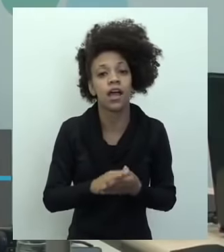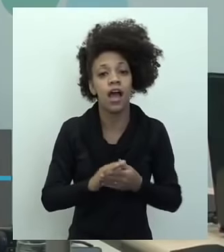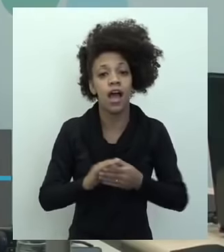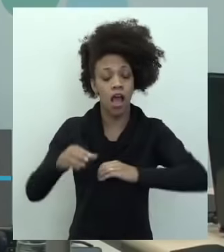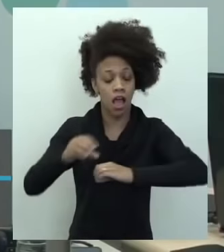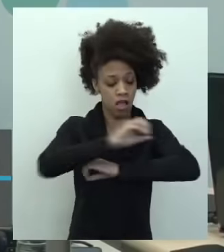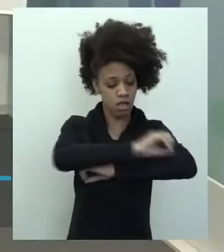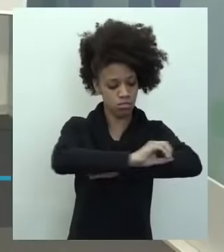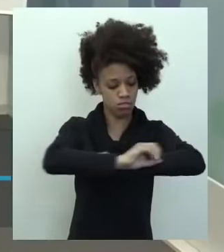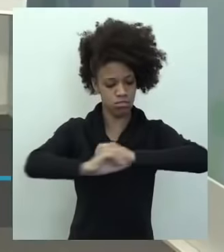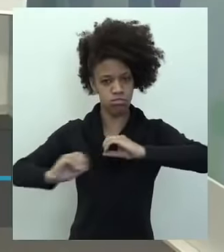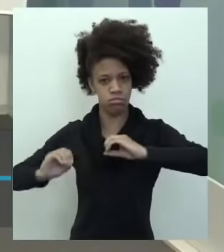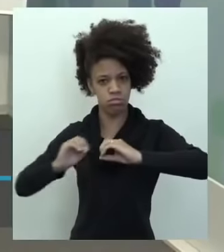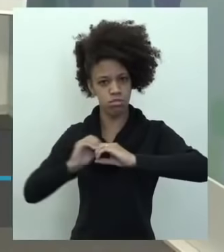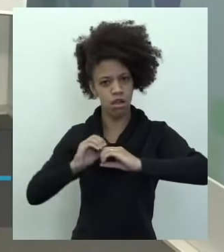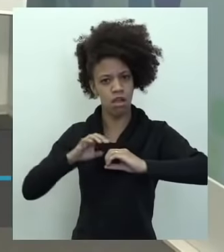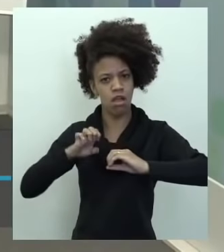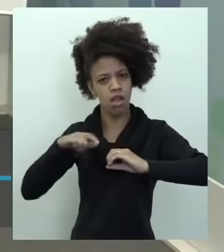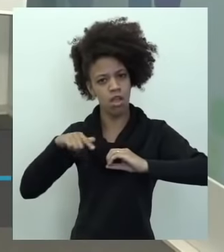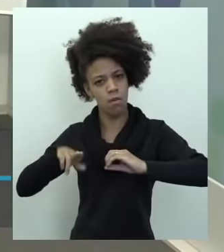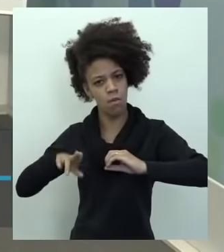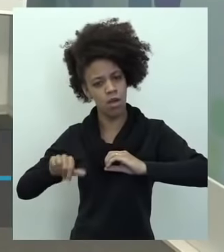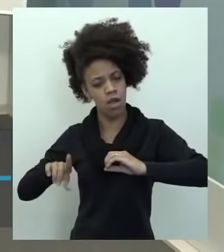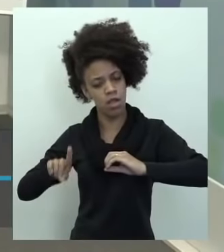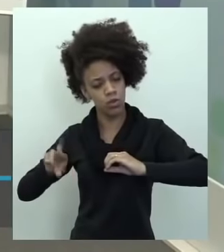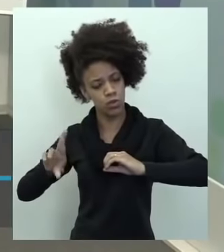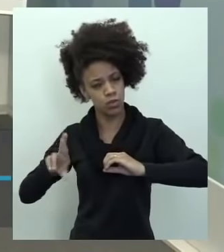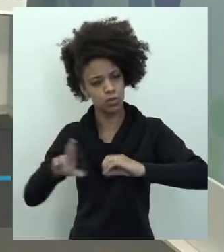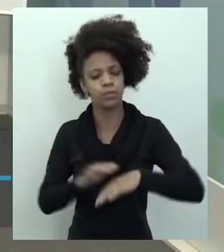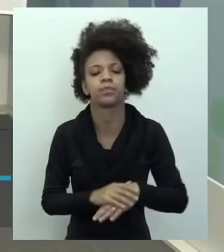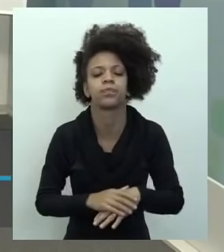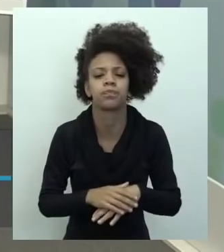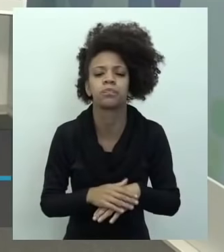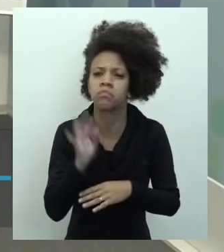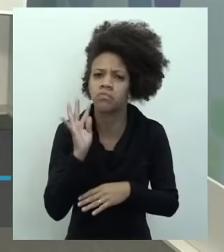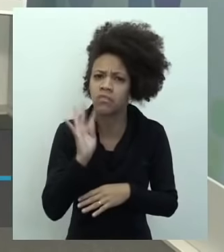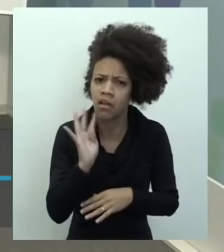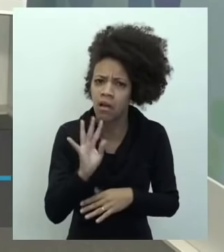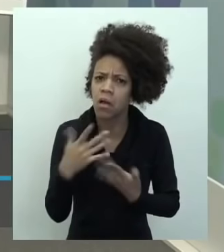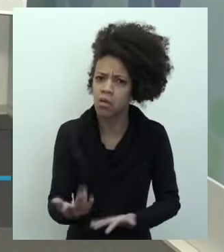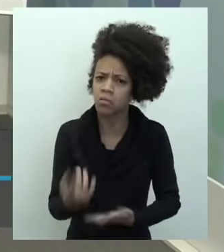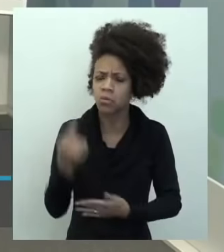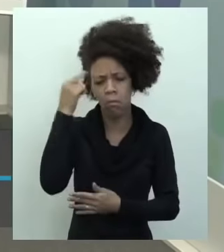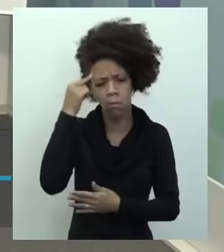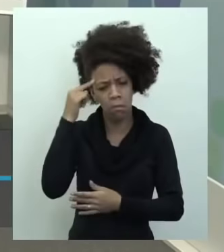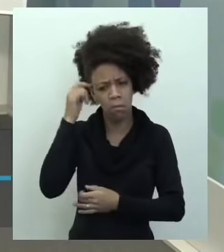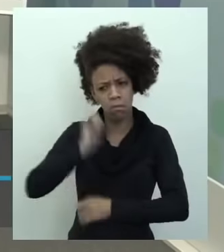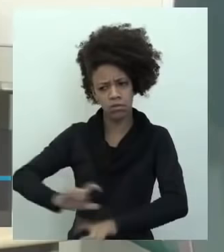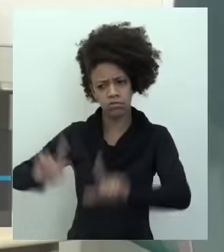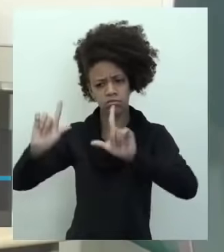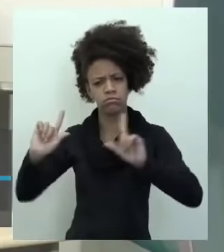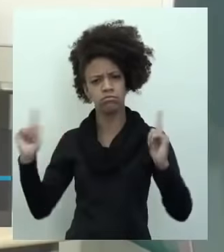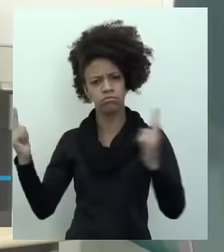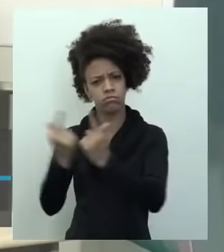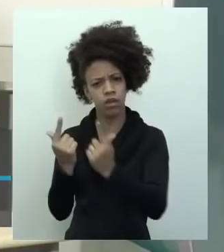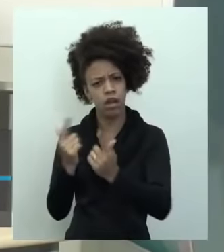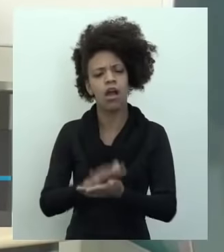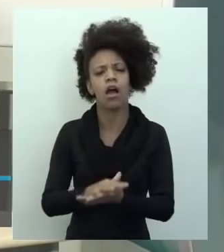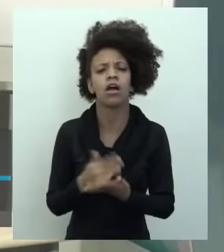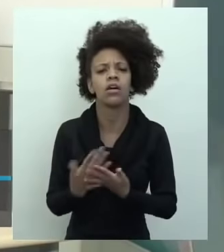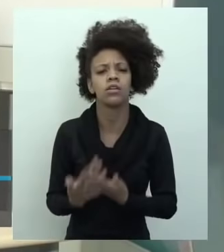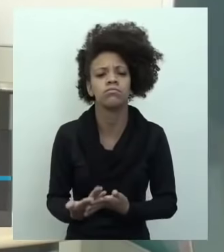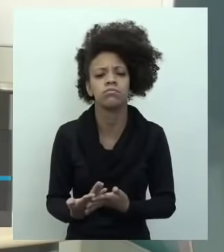Equador. Legal, né? Quando ele pensa aí em cartografia, em mapas, né, vem na cabeça dele o